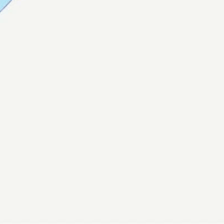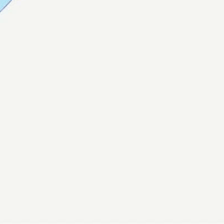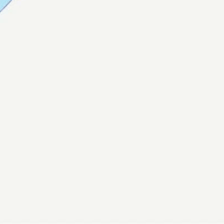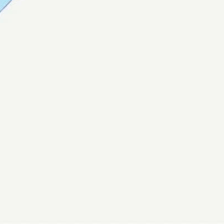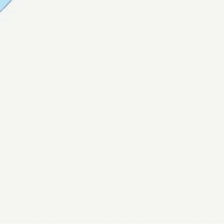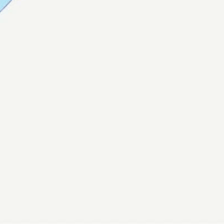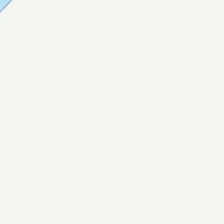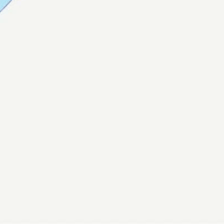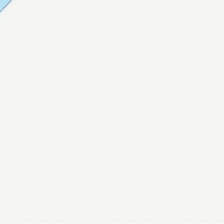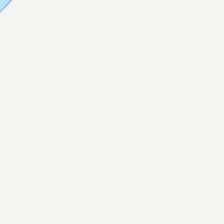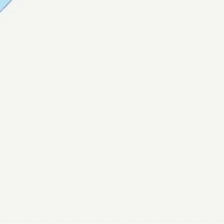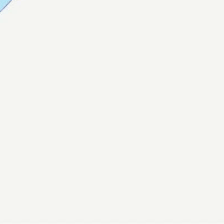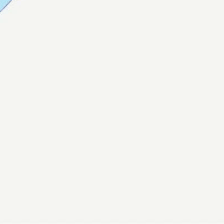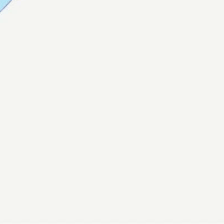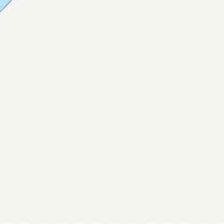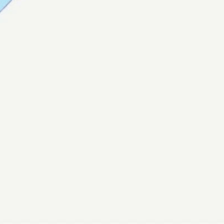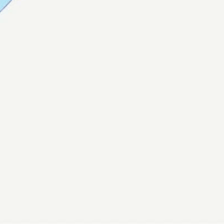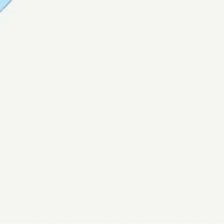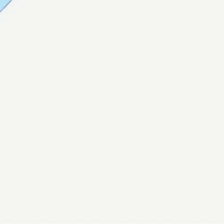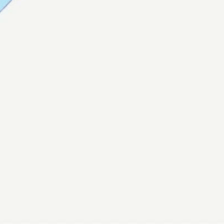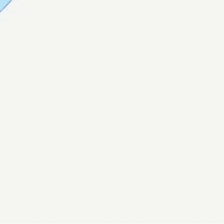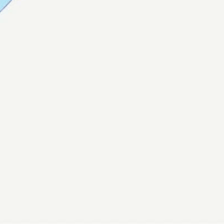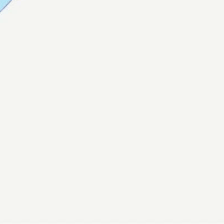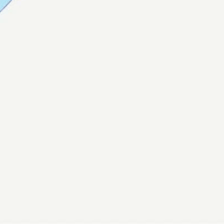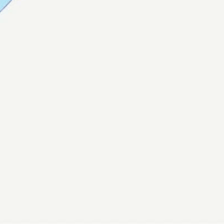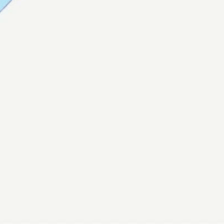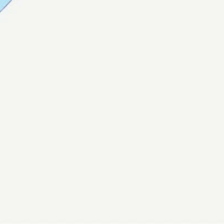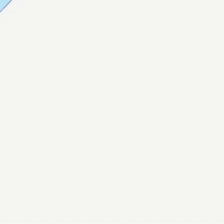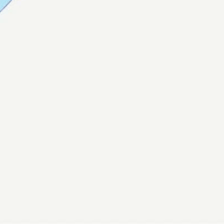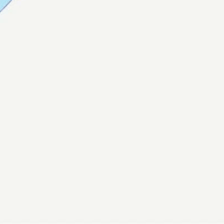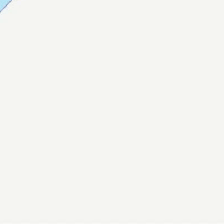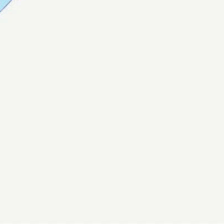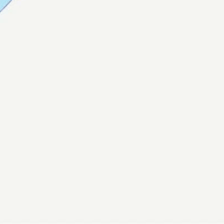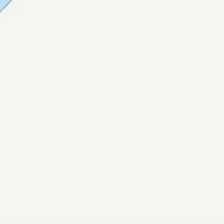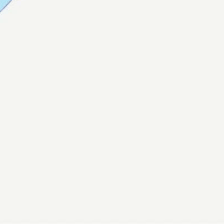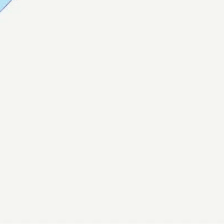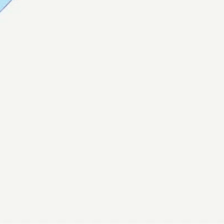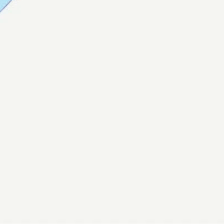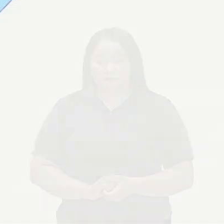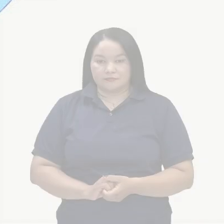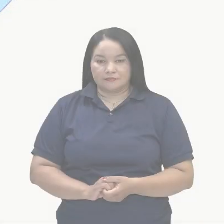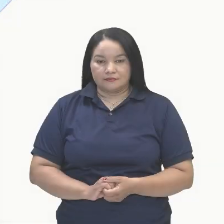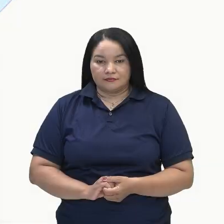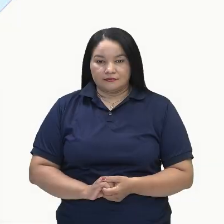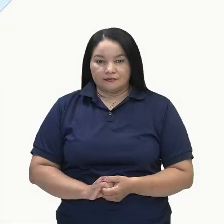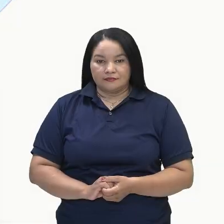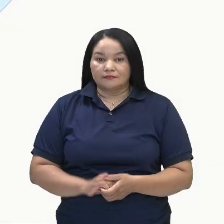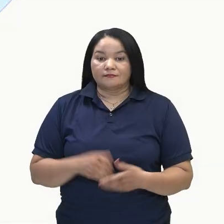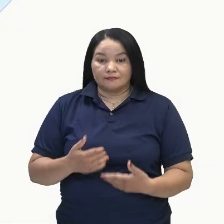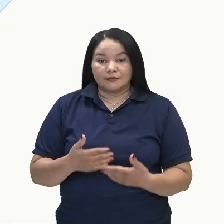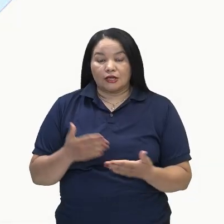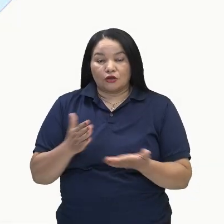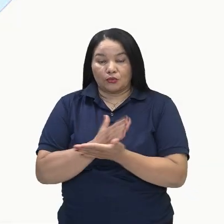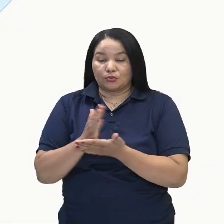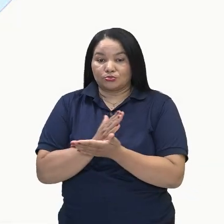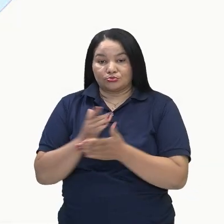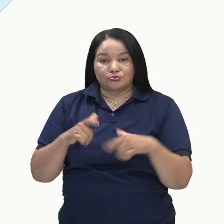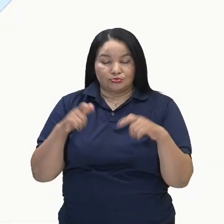com guerras, ou até mesmo acaba ocorrendo ali essas catástrofes naturais. Então essas